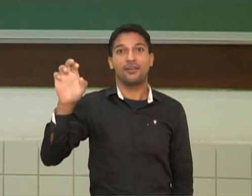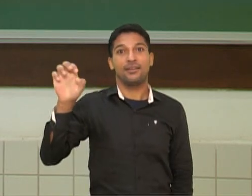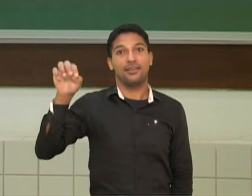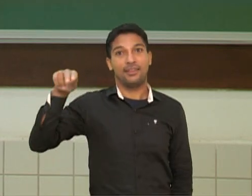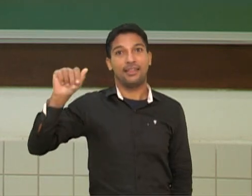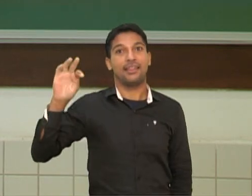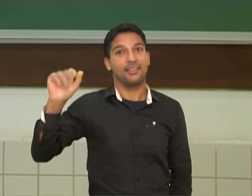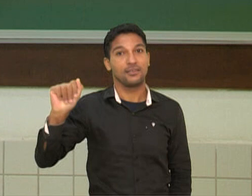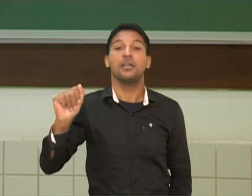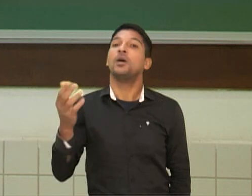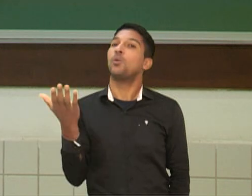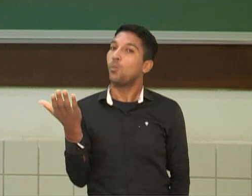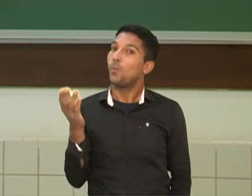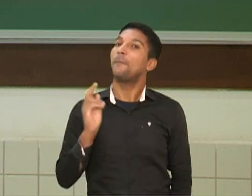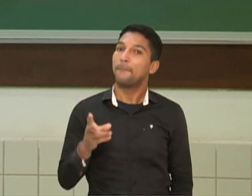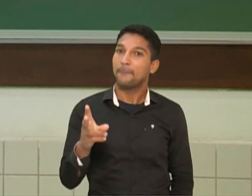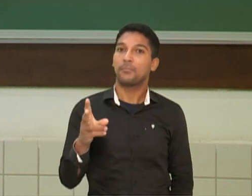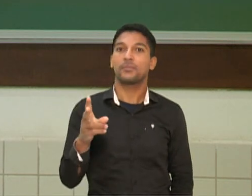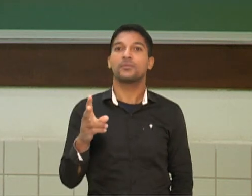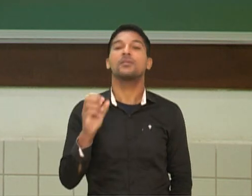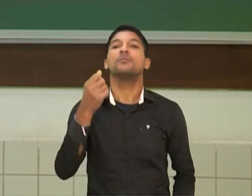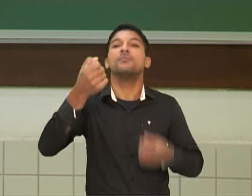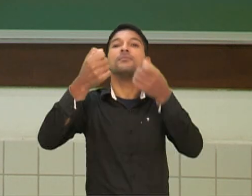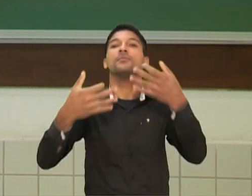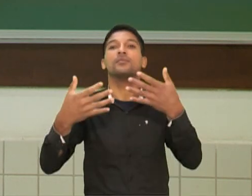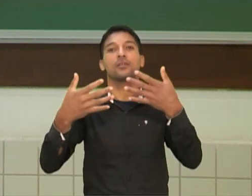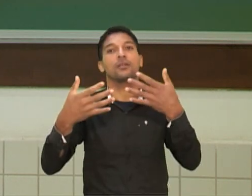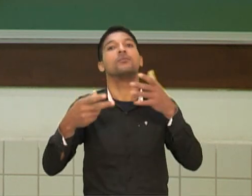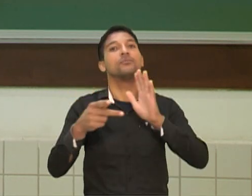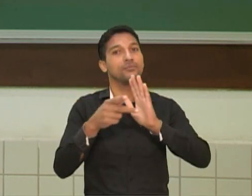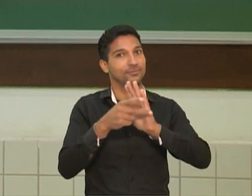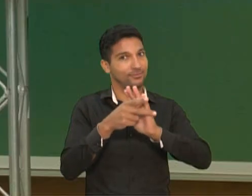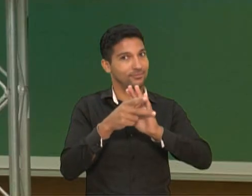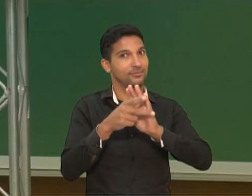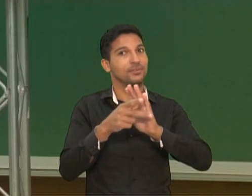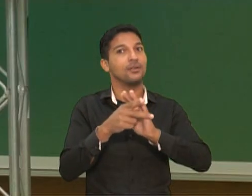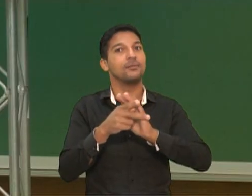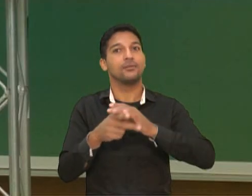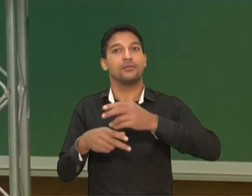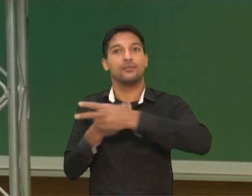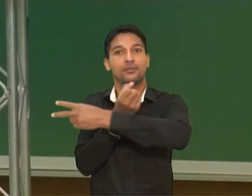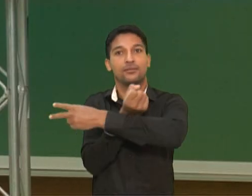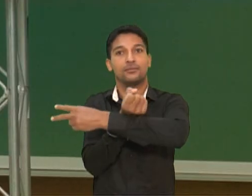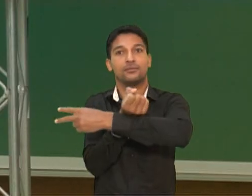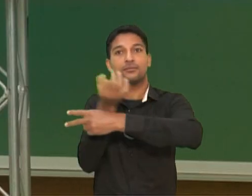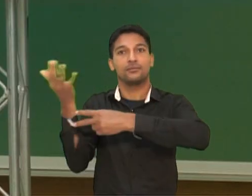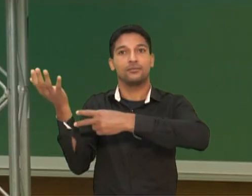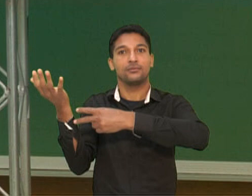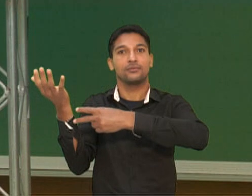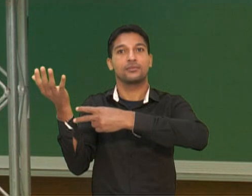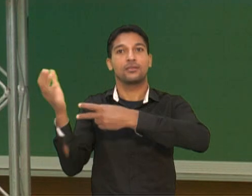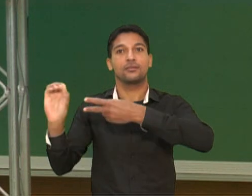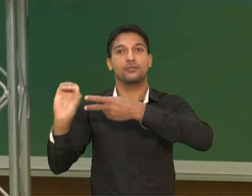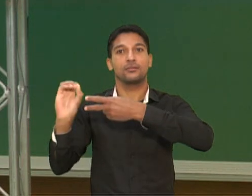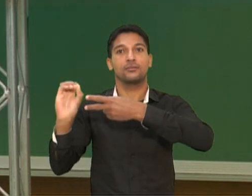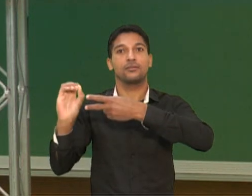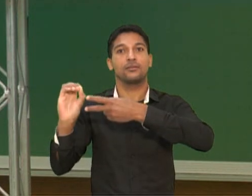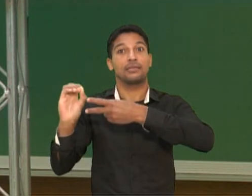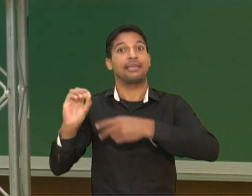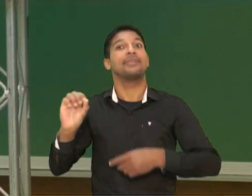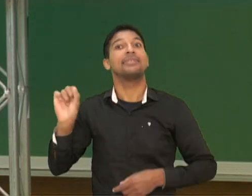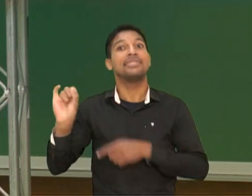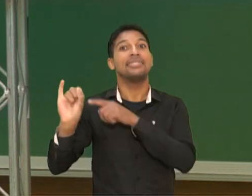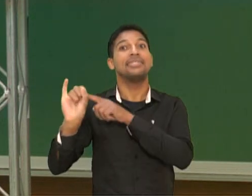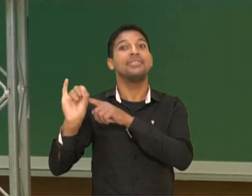continuar falando sobre a resolução na equação de segundo grau usando a unidade imaginária